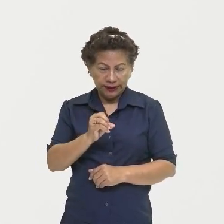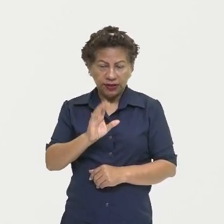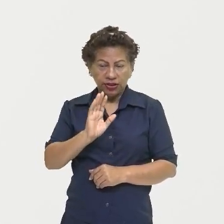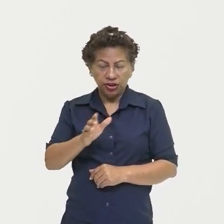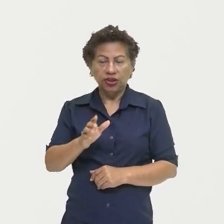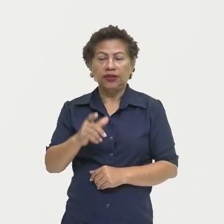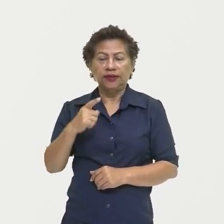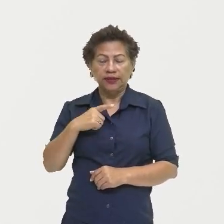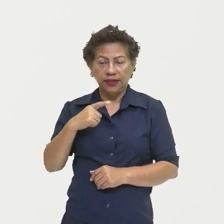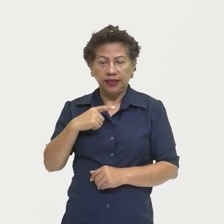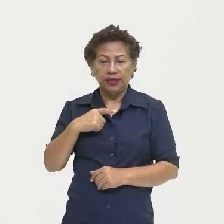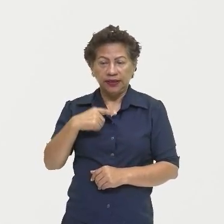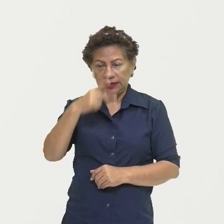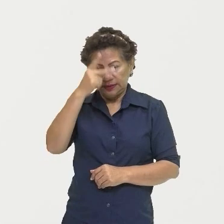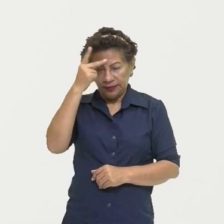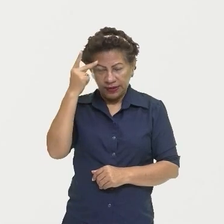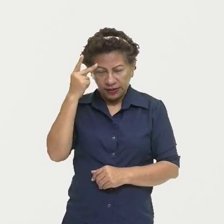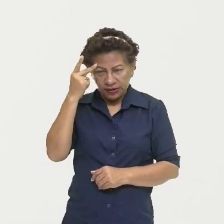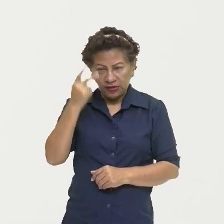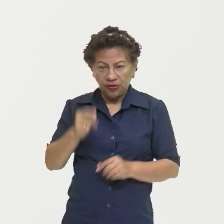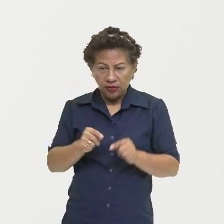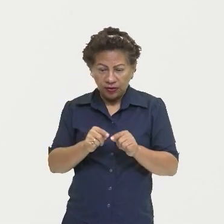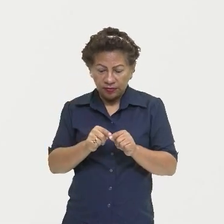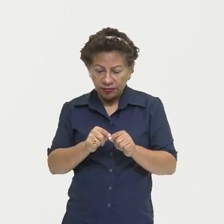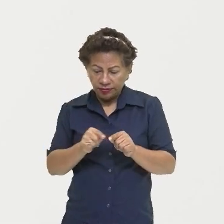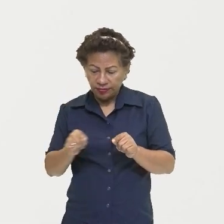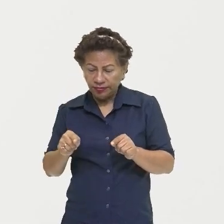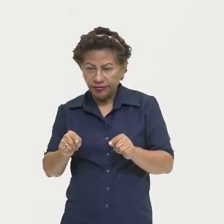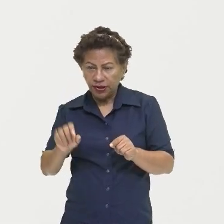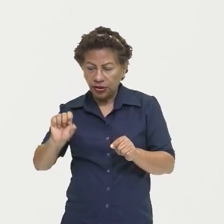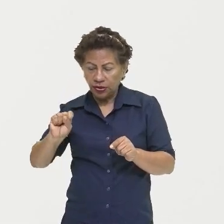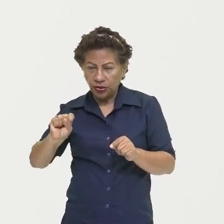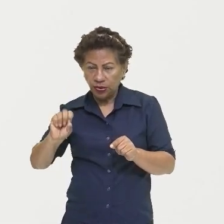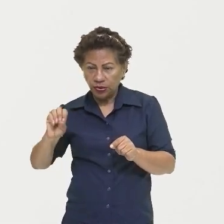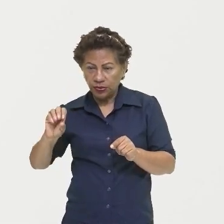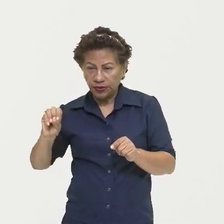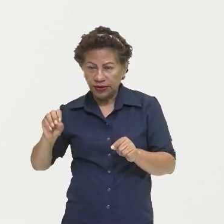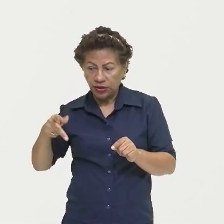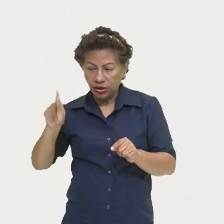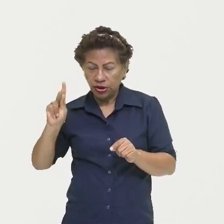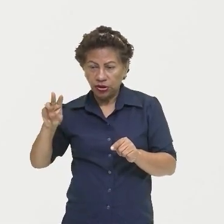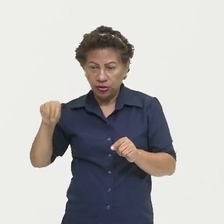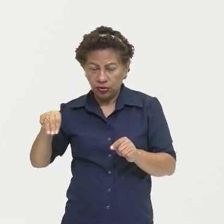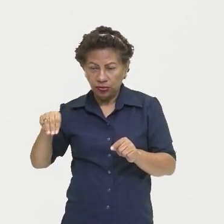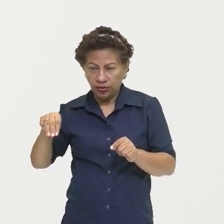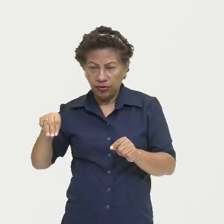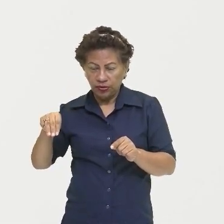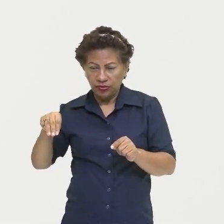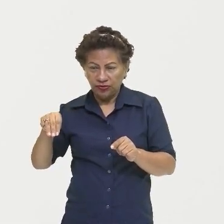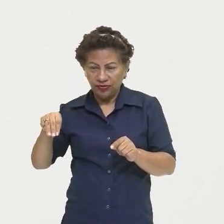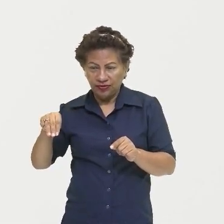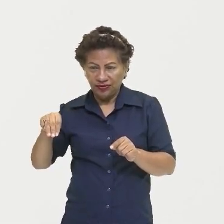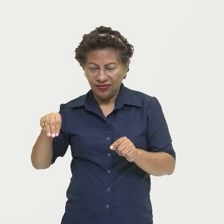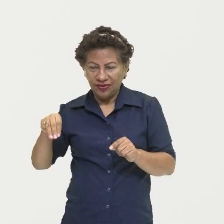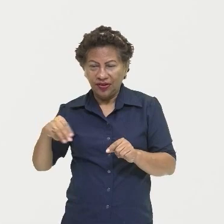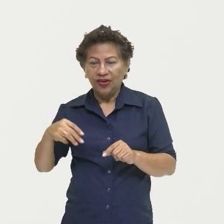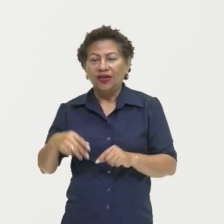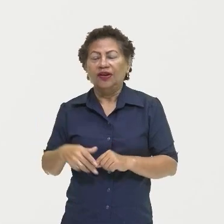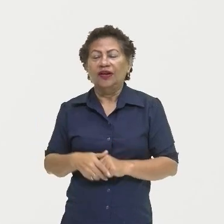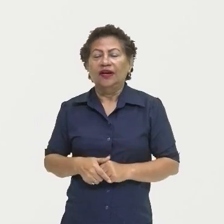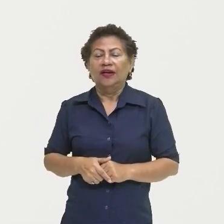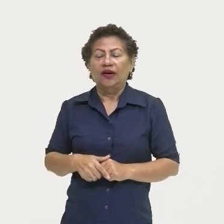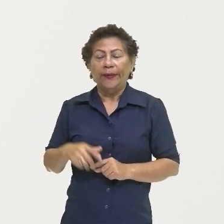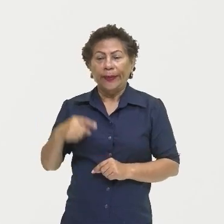de passageiro ultrapassando 800 km por hora. Ou seja, essas distâncias,